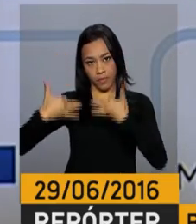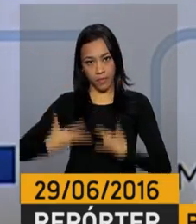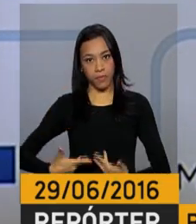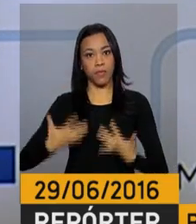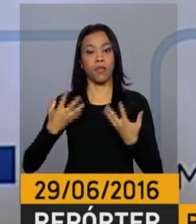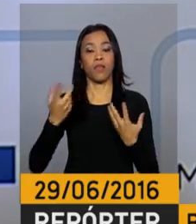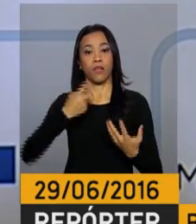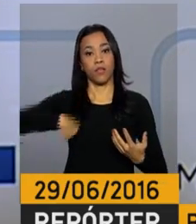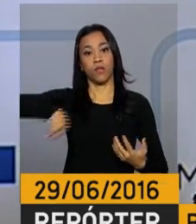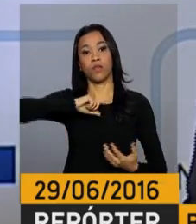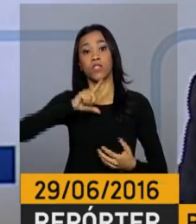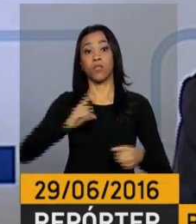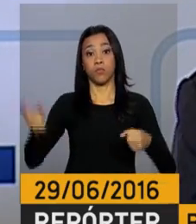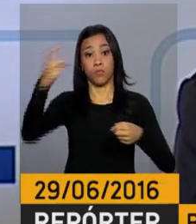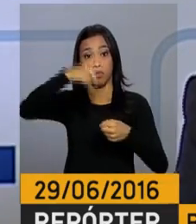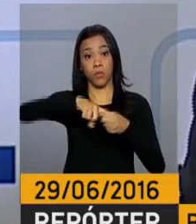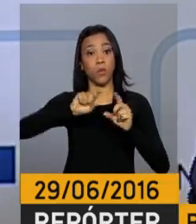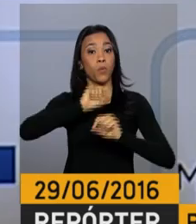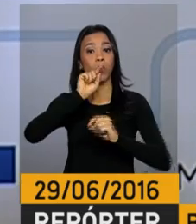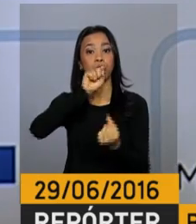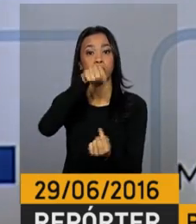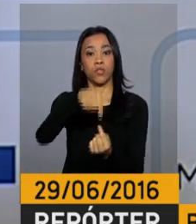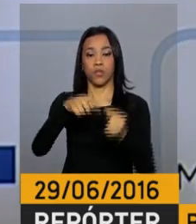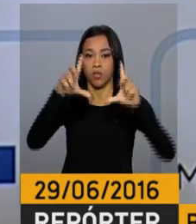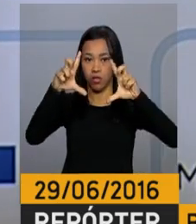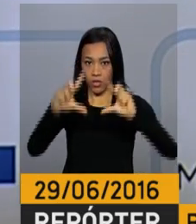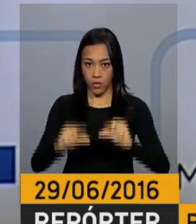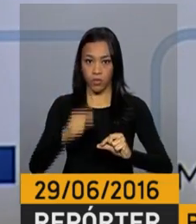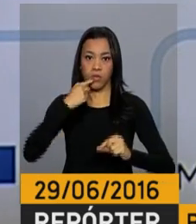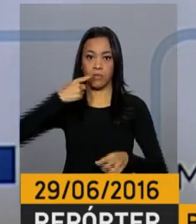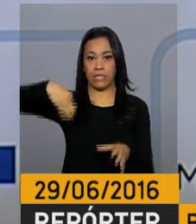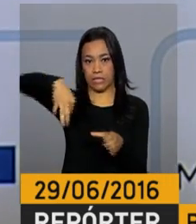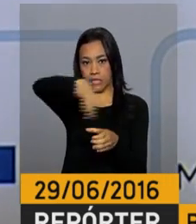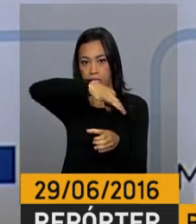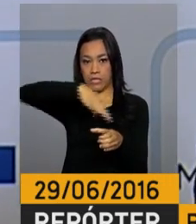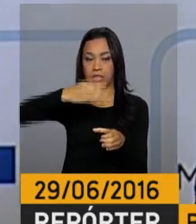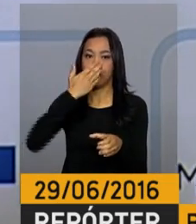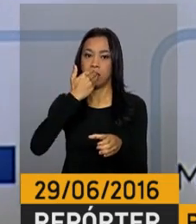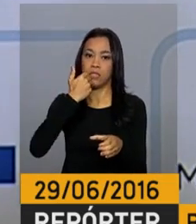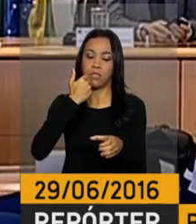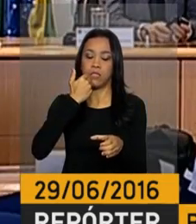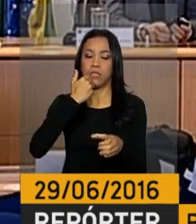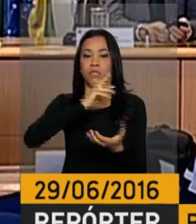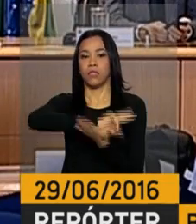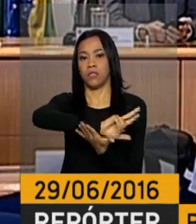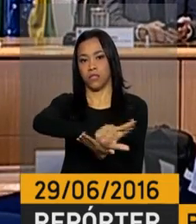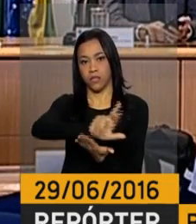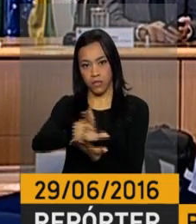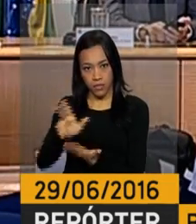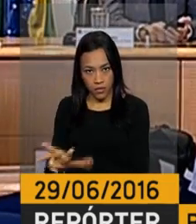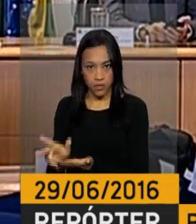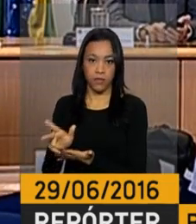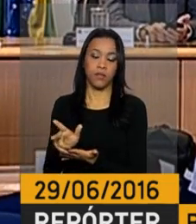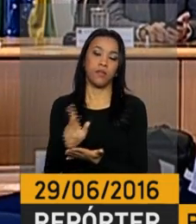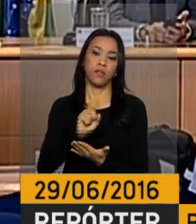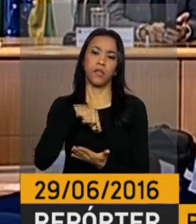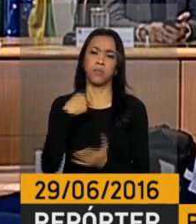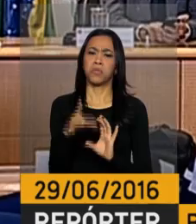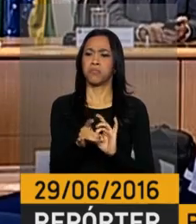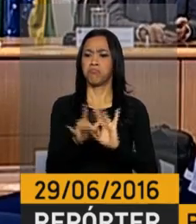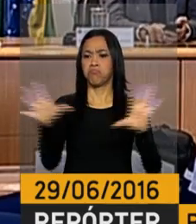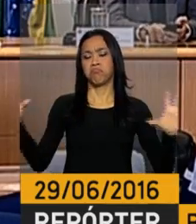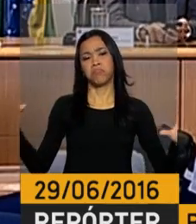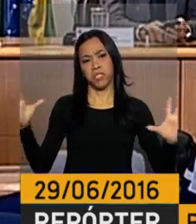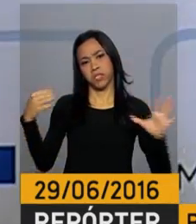alimentação redução de sódio nos alimentos e aí em seguida nós estaremos à disposição